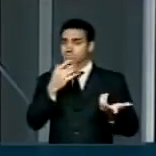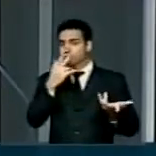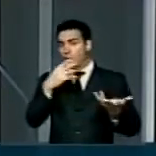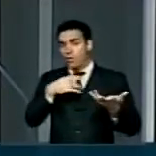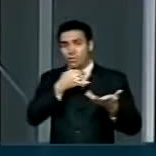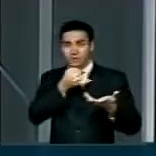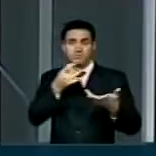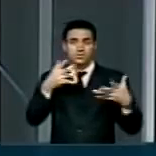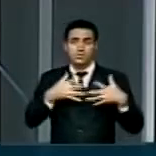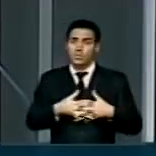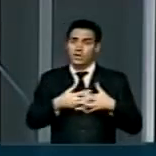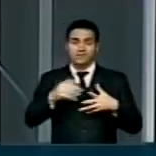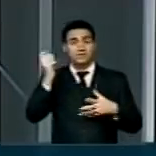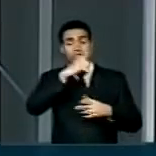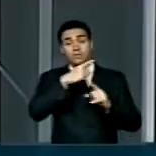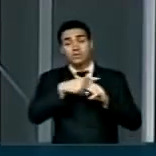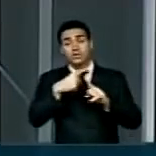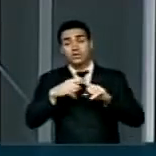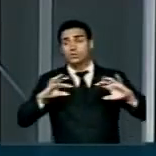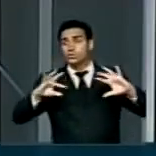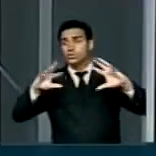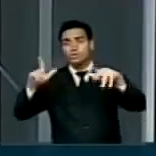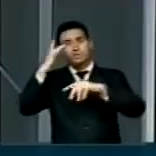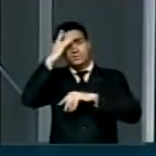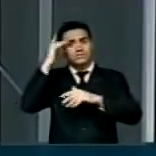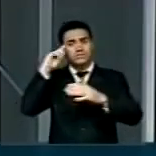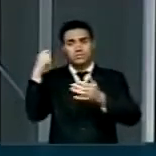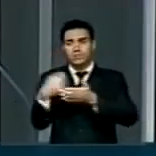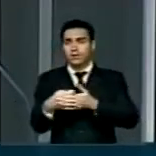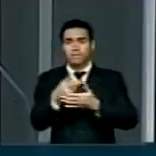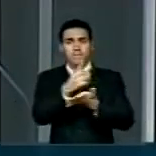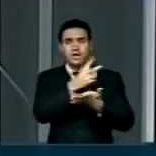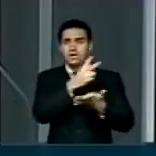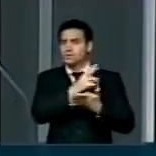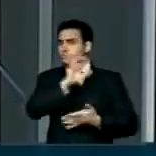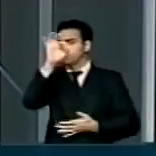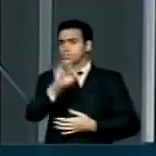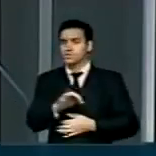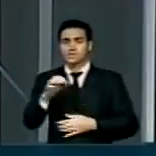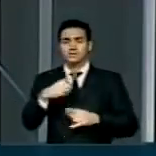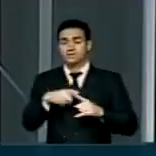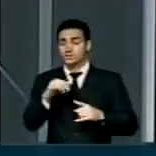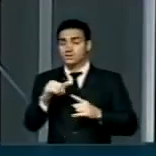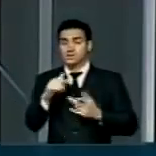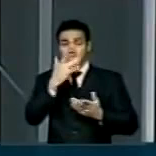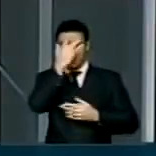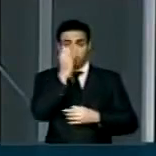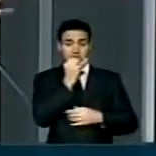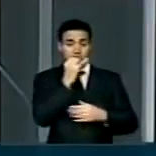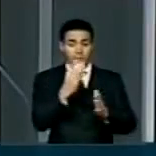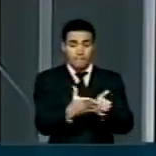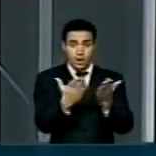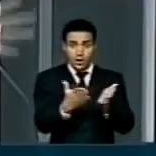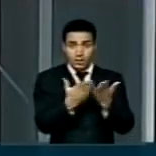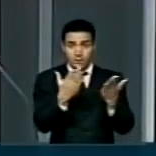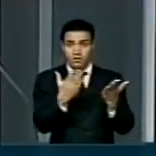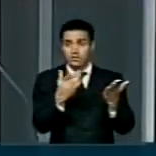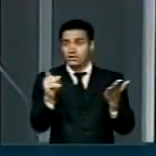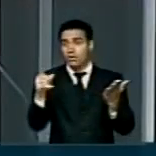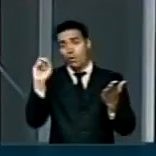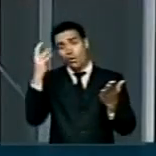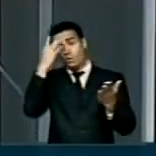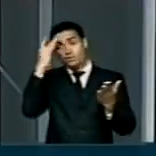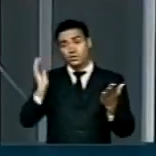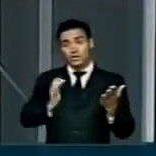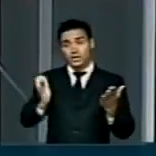porque todo mundo vai pagar o mesmo percentual de aumento. O mais pobre e o mais rico é o mesmo